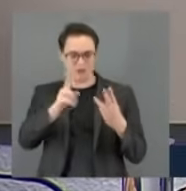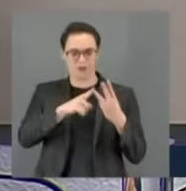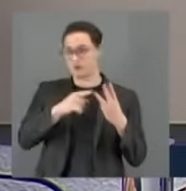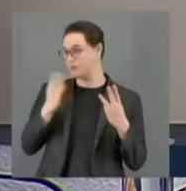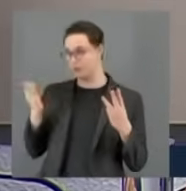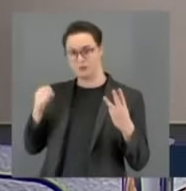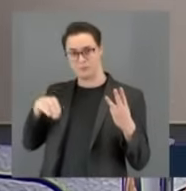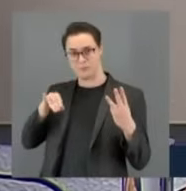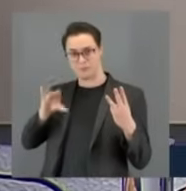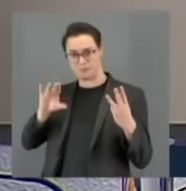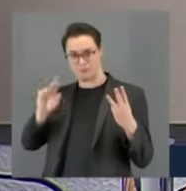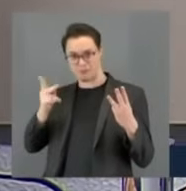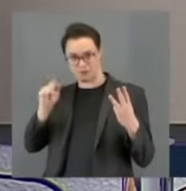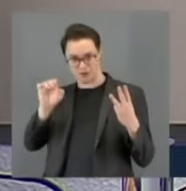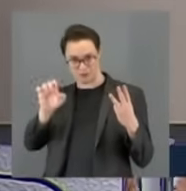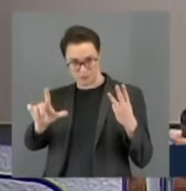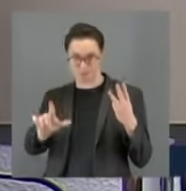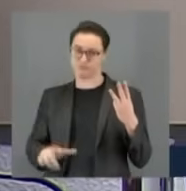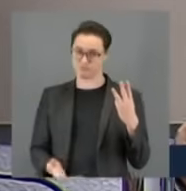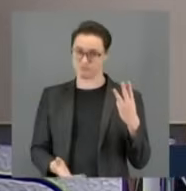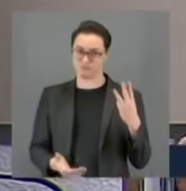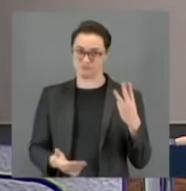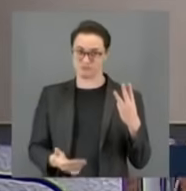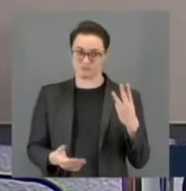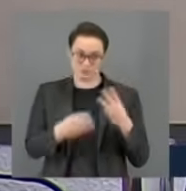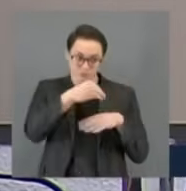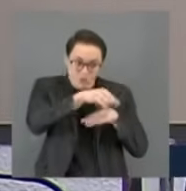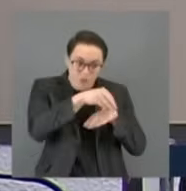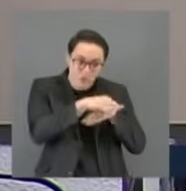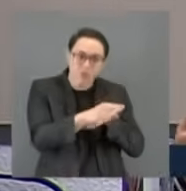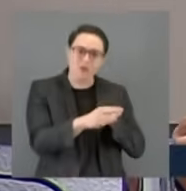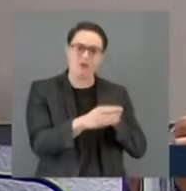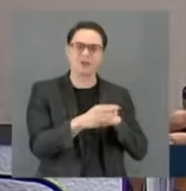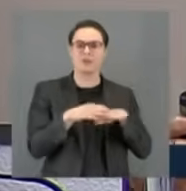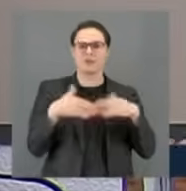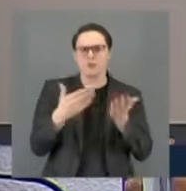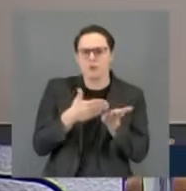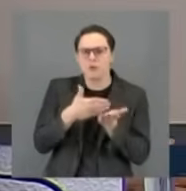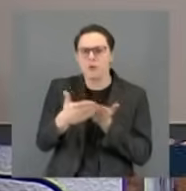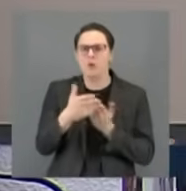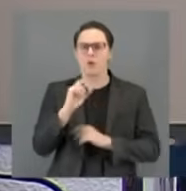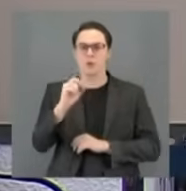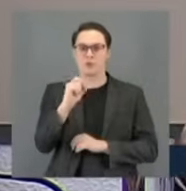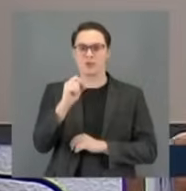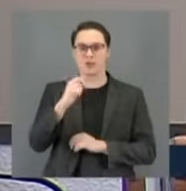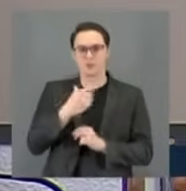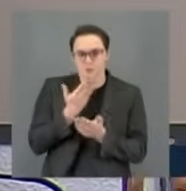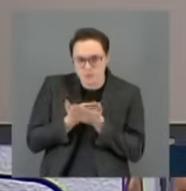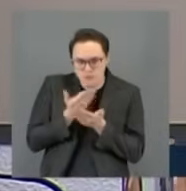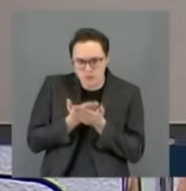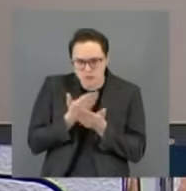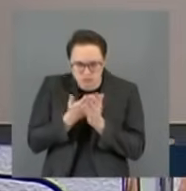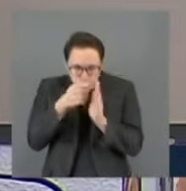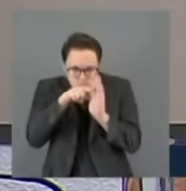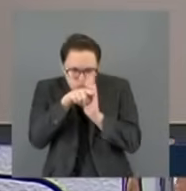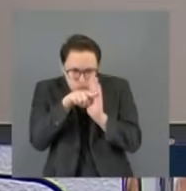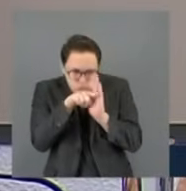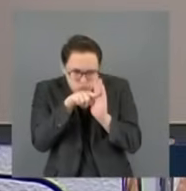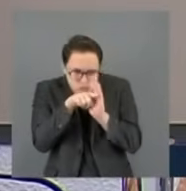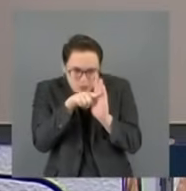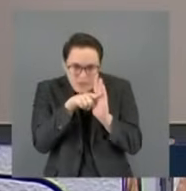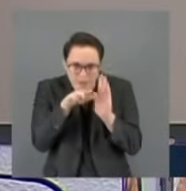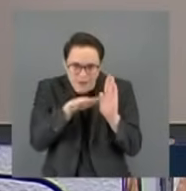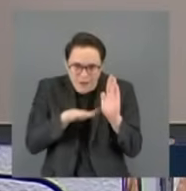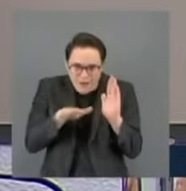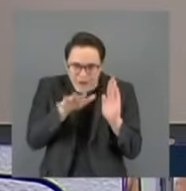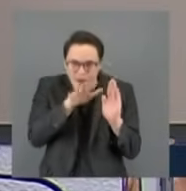Michael Shellenberg. Tudo isso deu origem à teoria, aos estudos do complexo